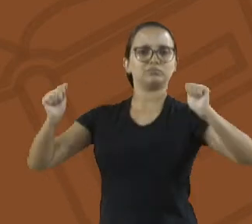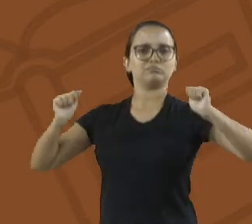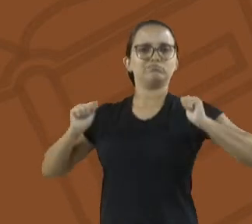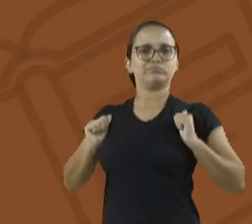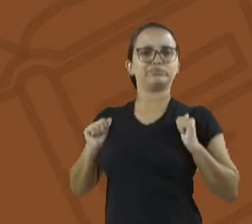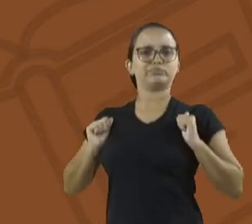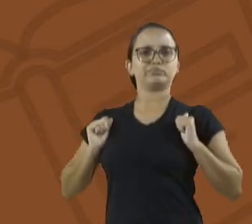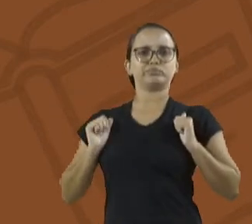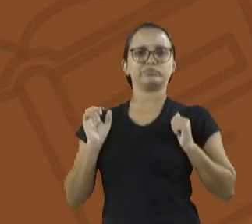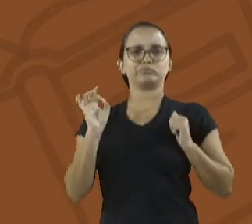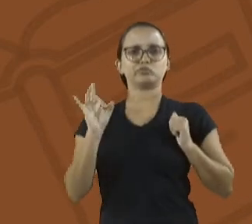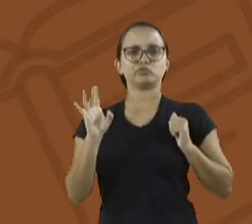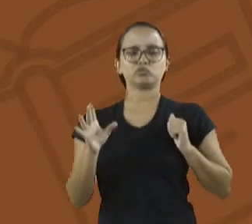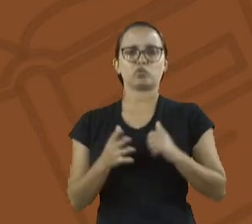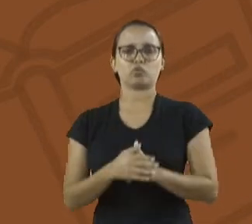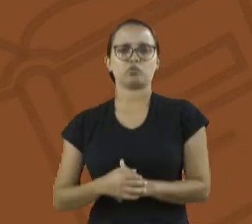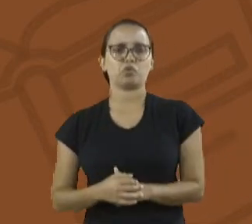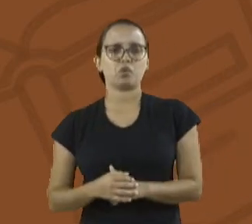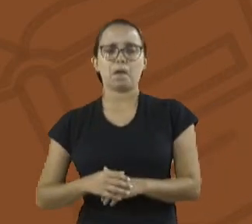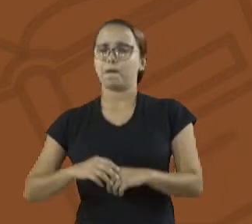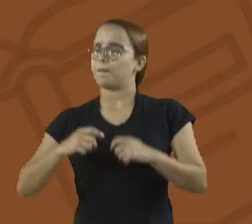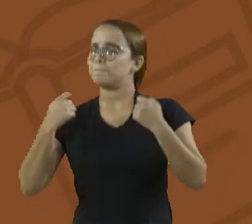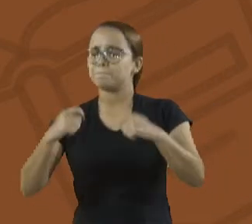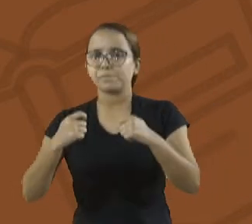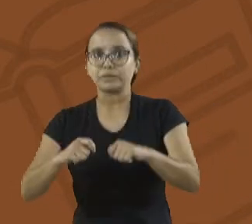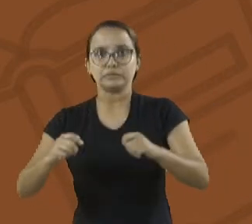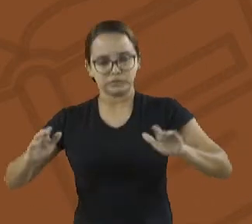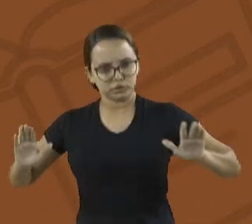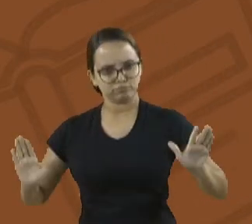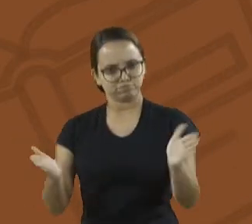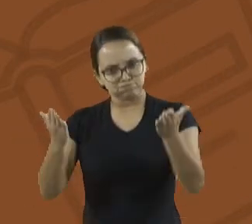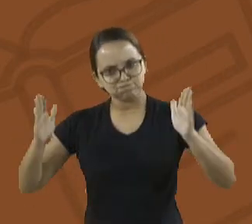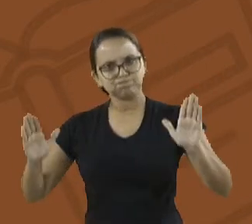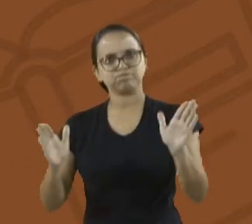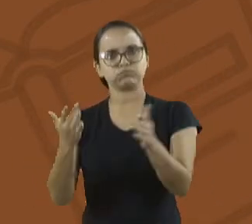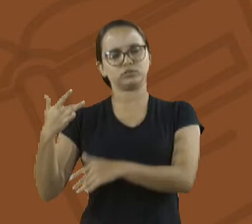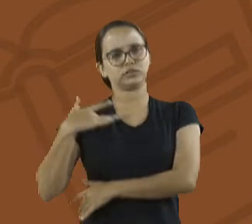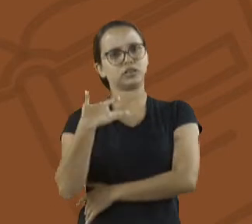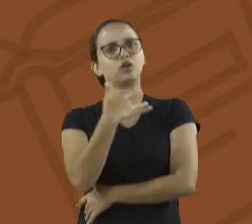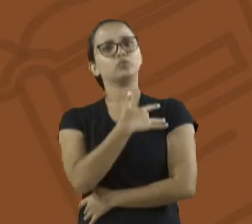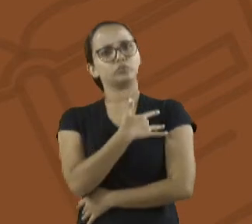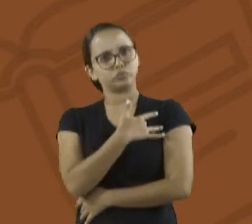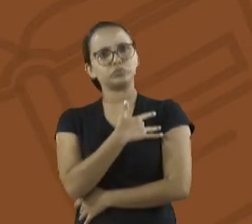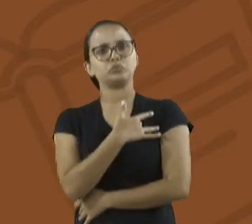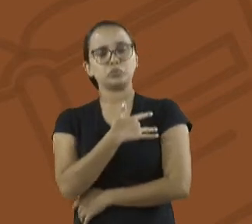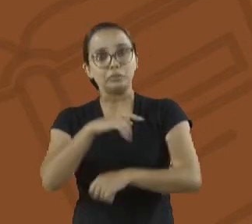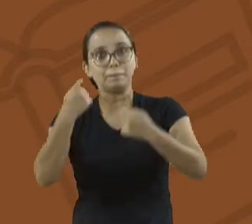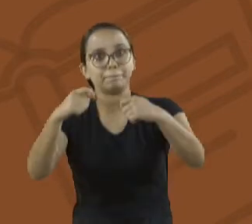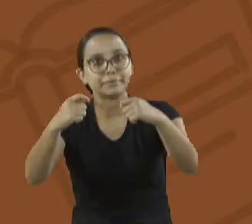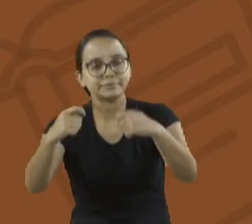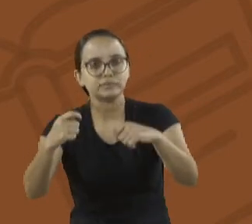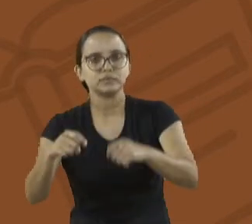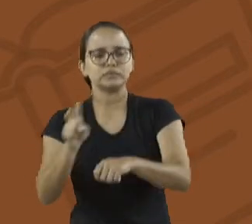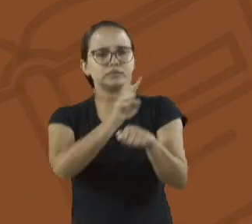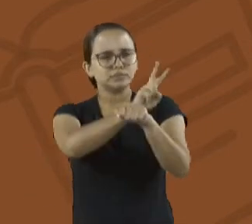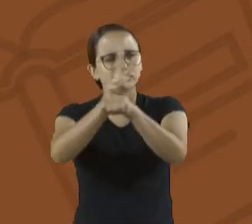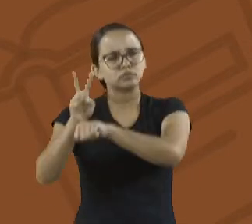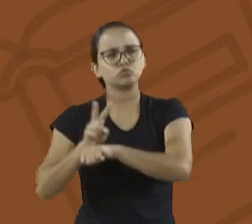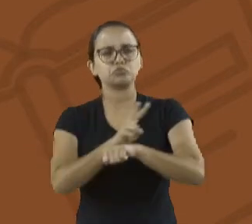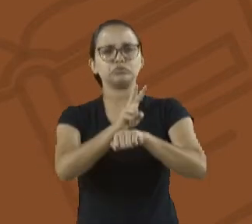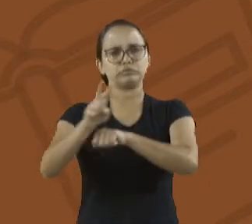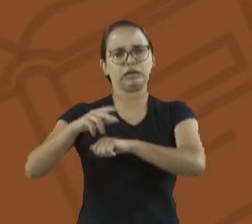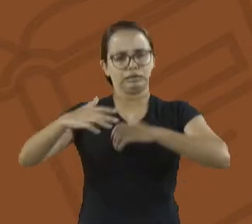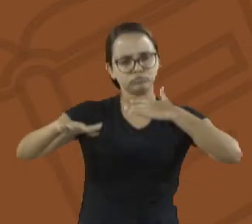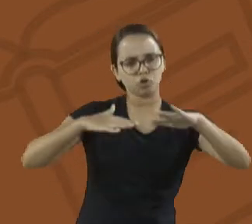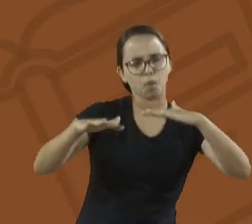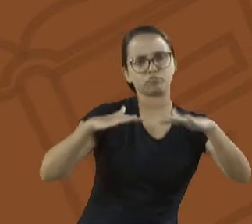em casa. A prevenção é importante, mas a promoção é melhor ainda. Vocês têm que promover a saúde. Vocês precisam se